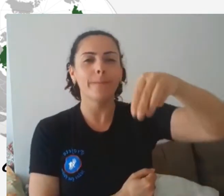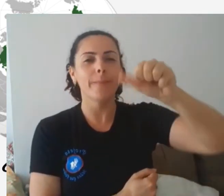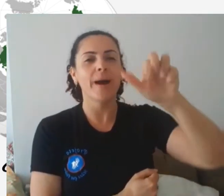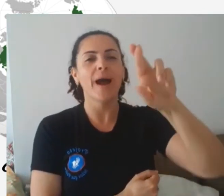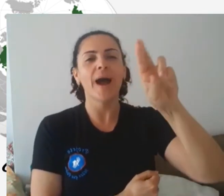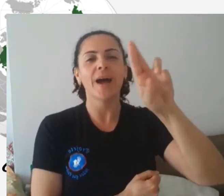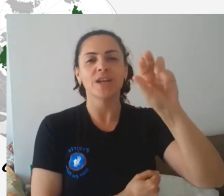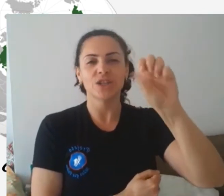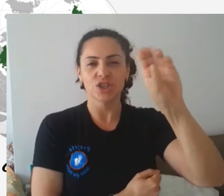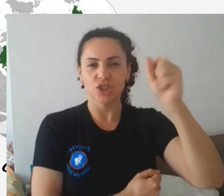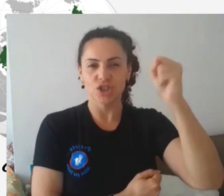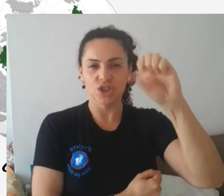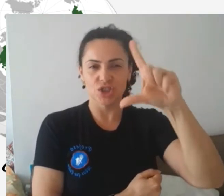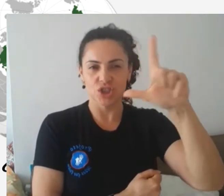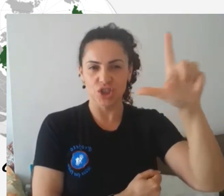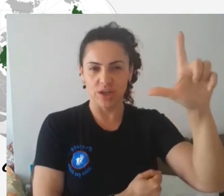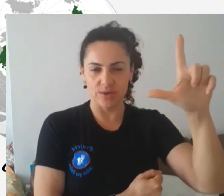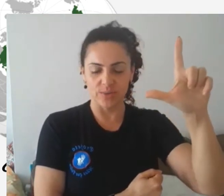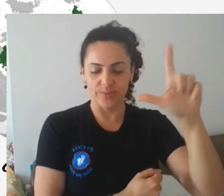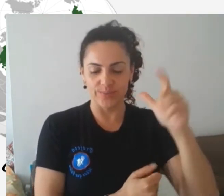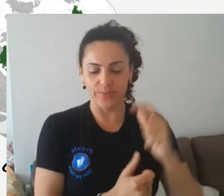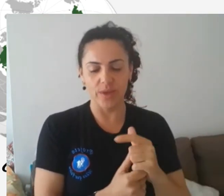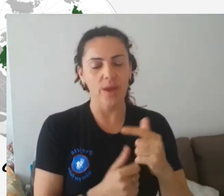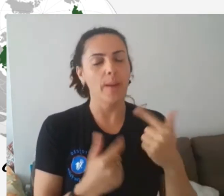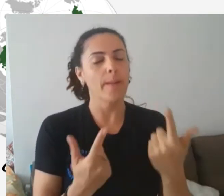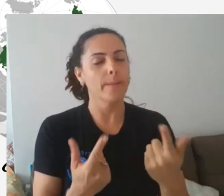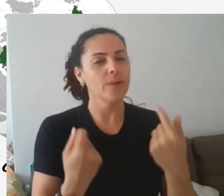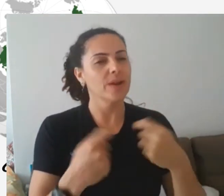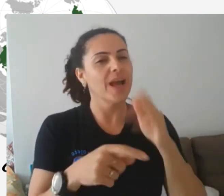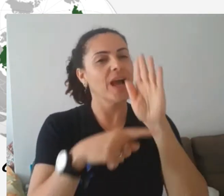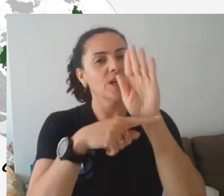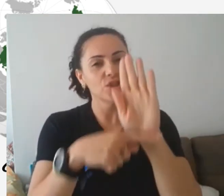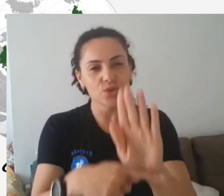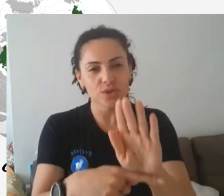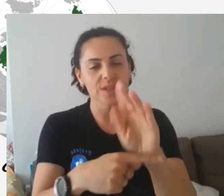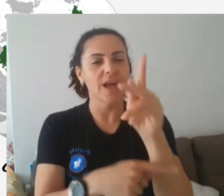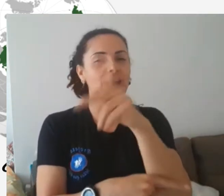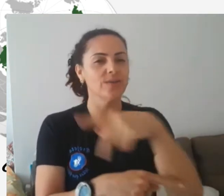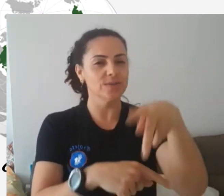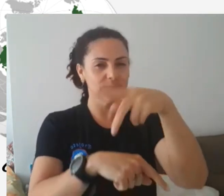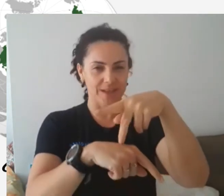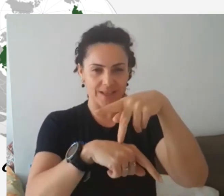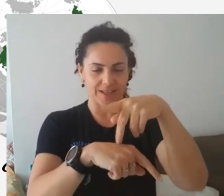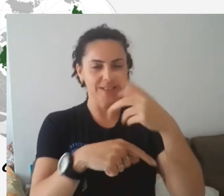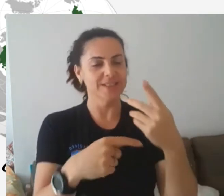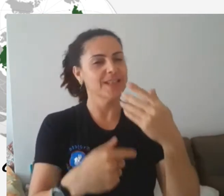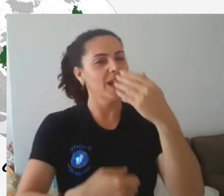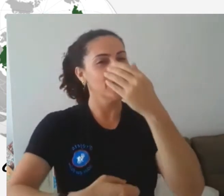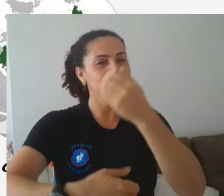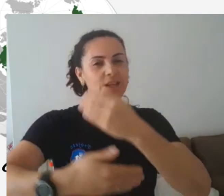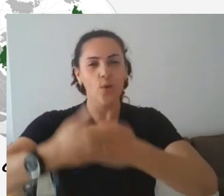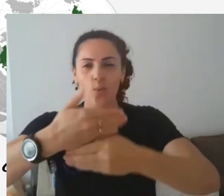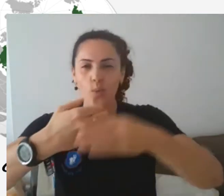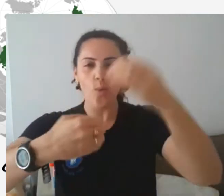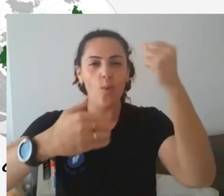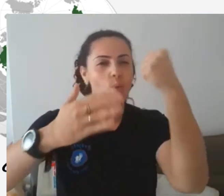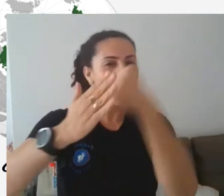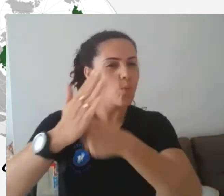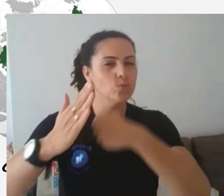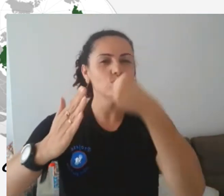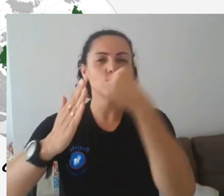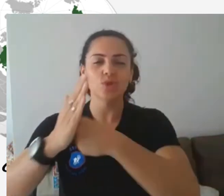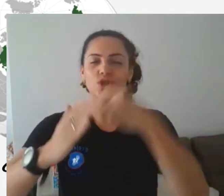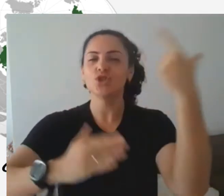plano ele não foi só uma ajudinha aí para os países, mas também tinha toda uma questão de geopolítica e de poder